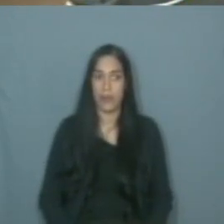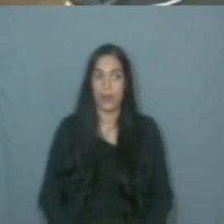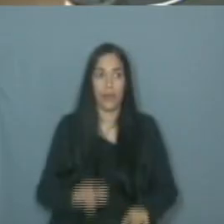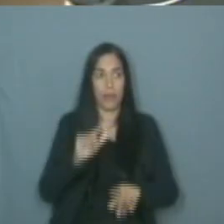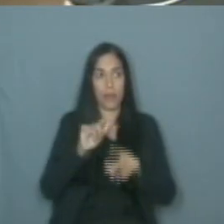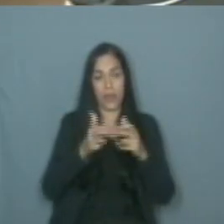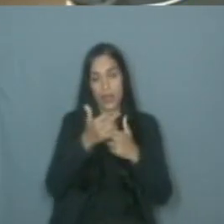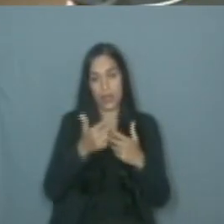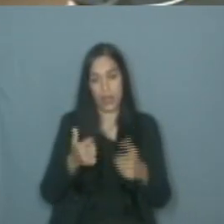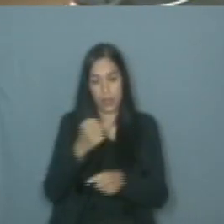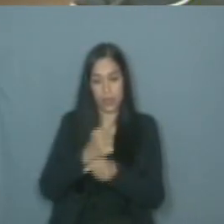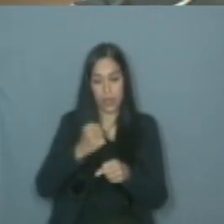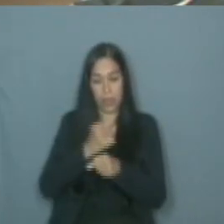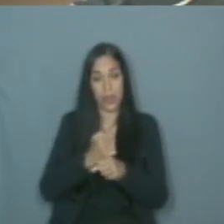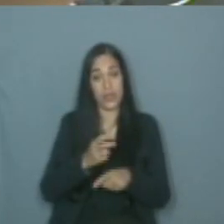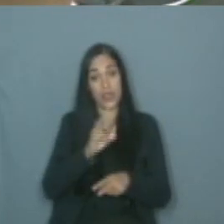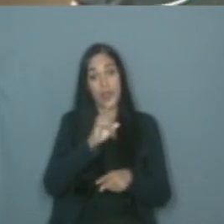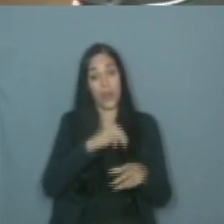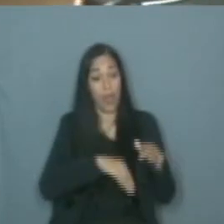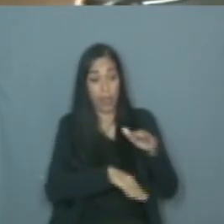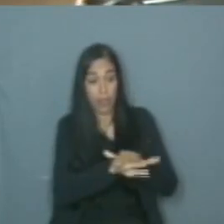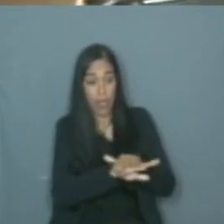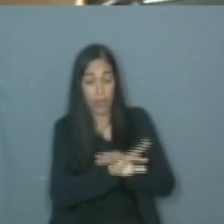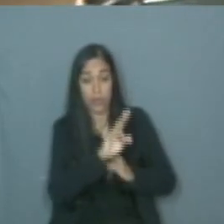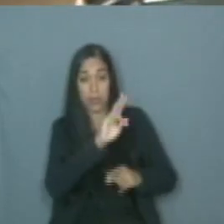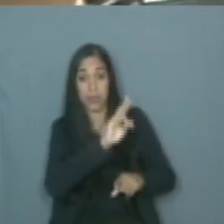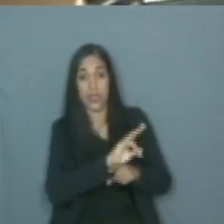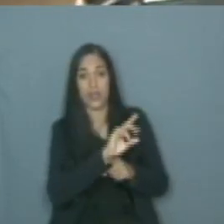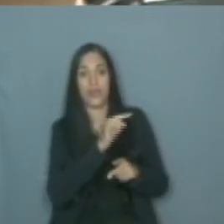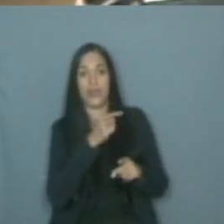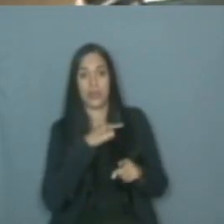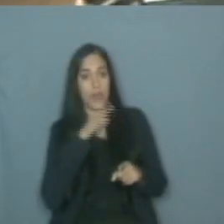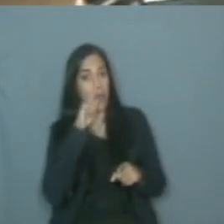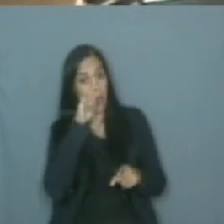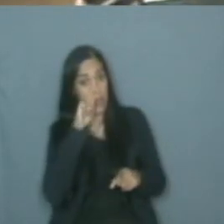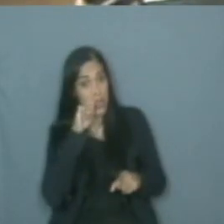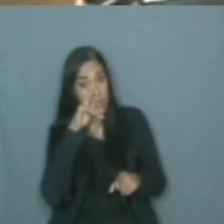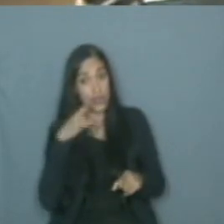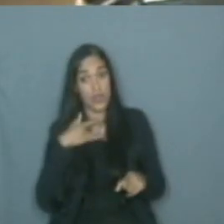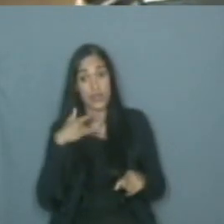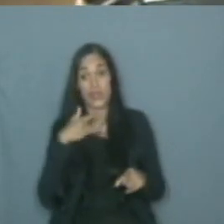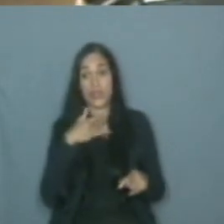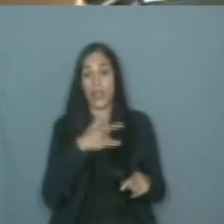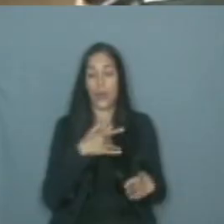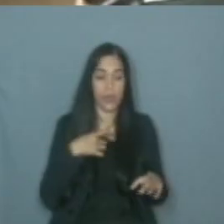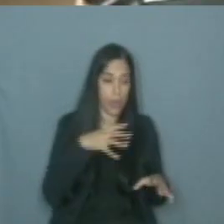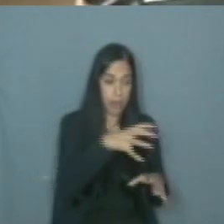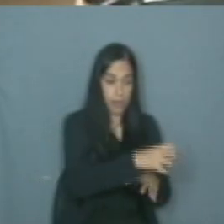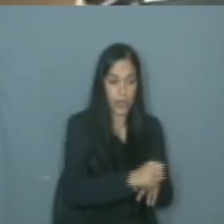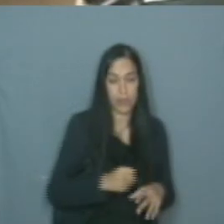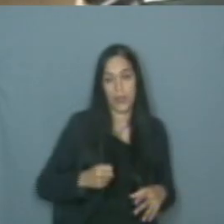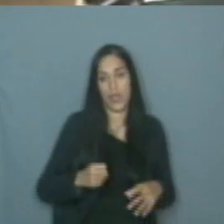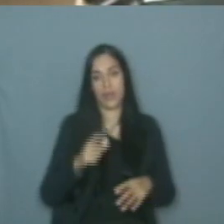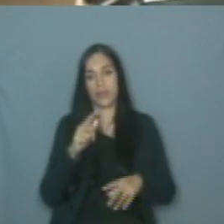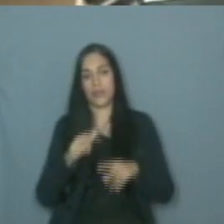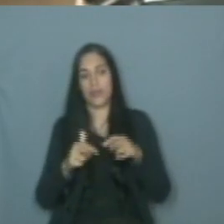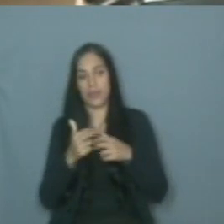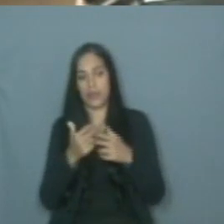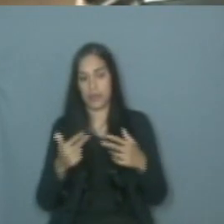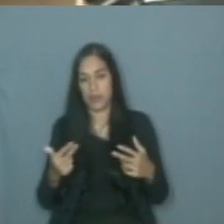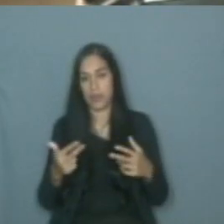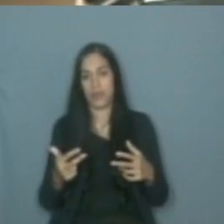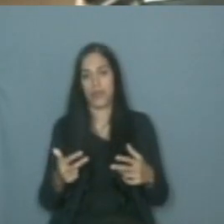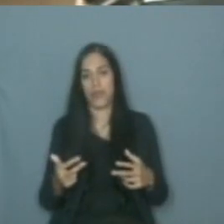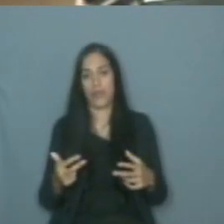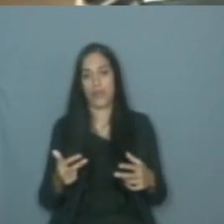tem que ser guardado e preservado porque apresenta sério risco à saúde de qualquer um que tem acesso àquele tipo de material. Você